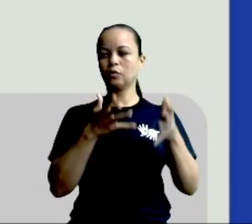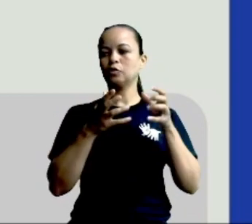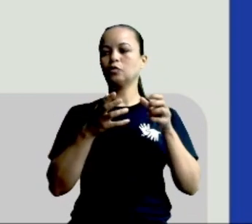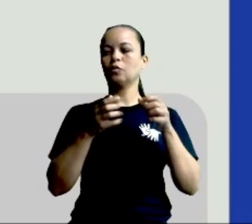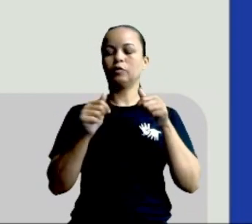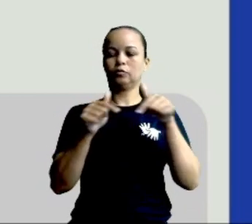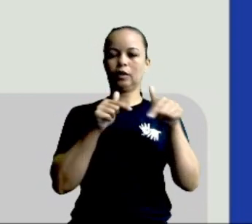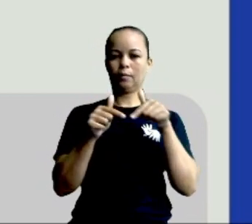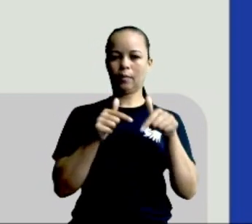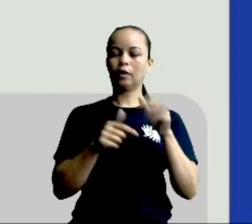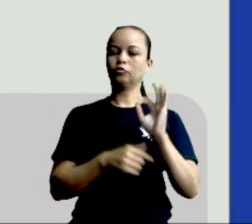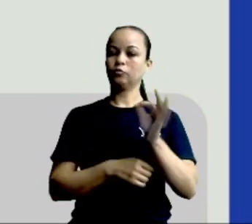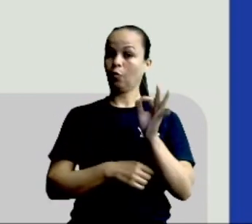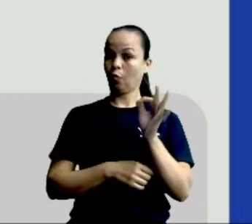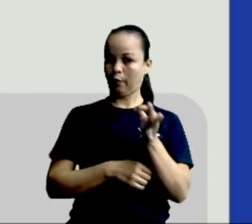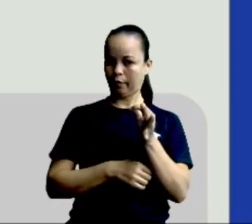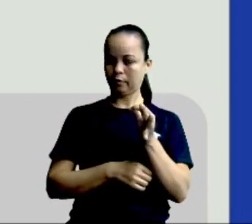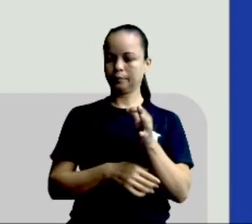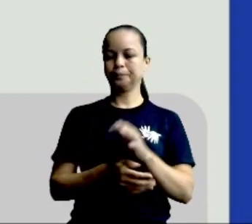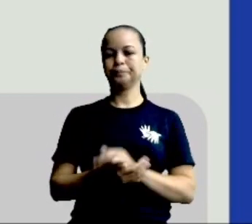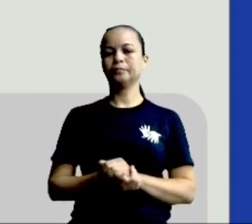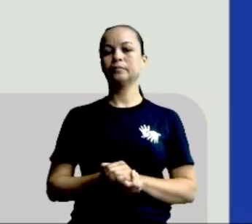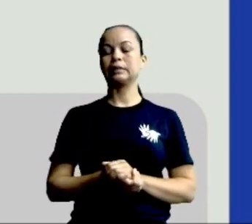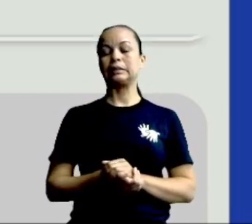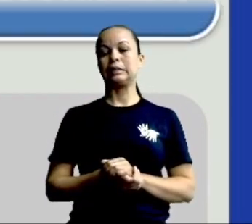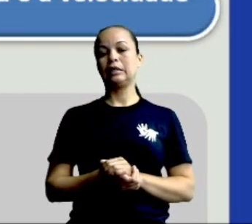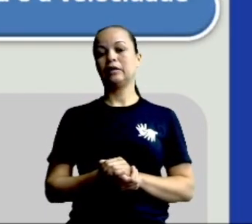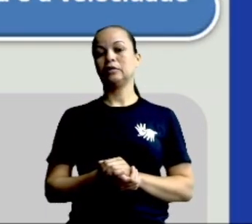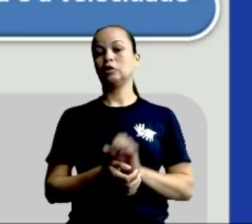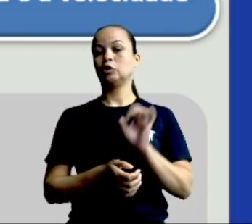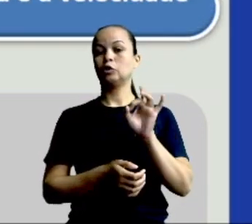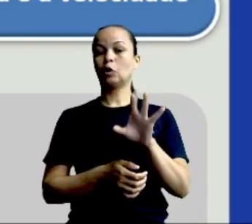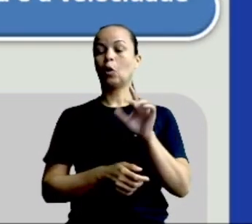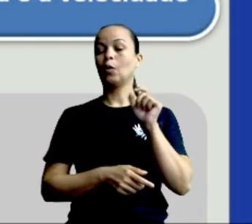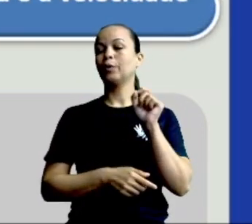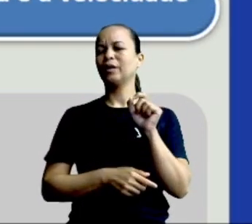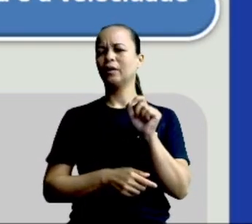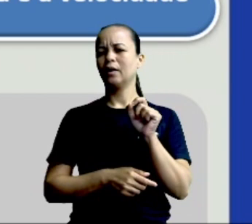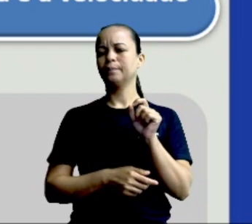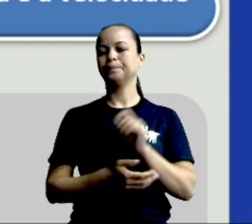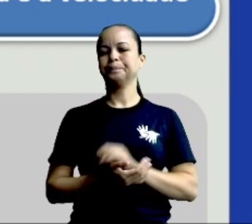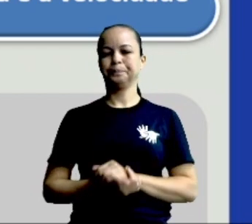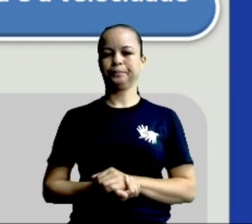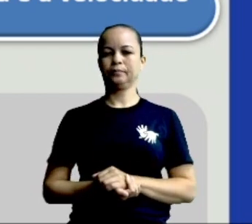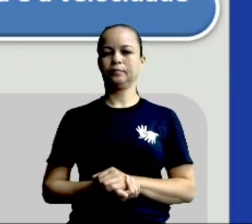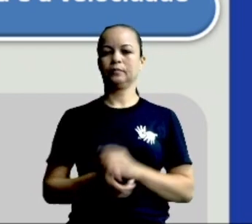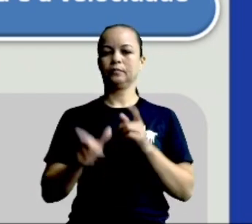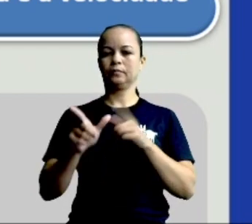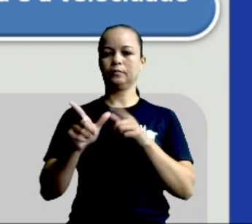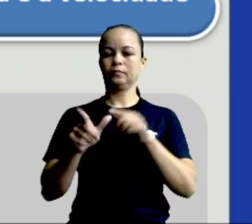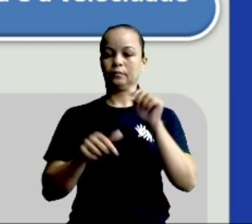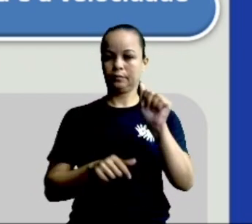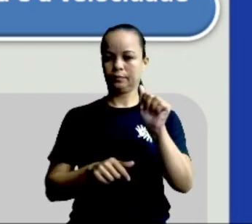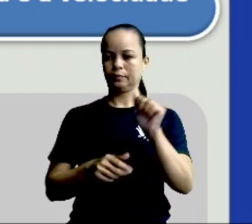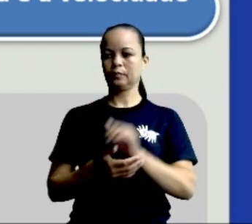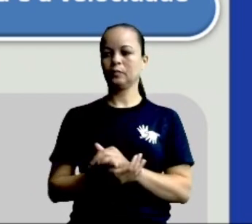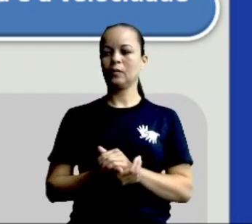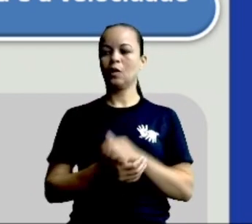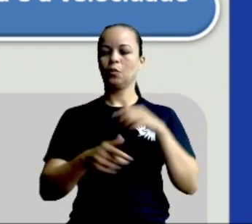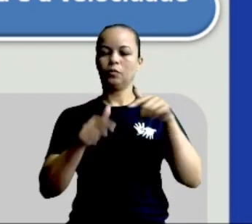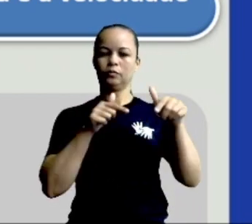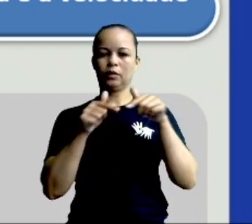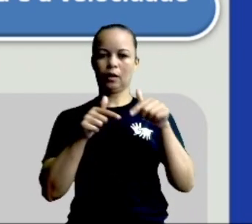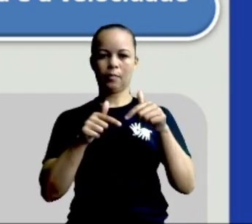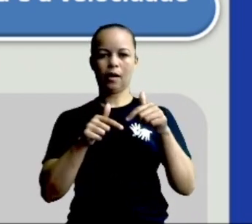corretas. Tá? Corretas. Exceto que, letra A. O